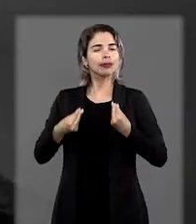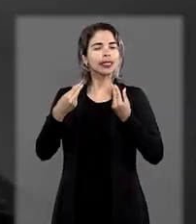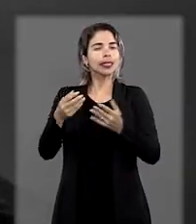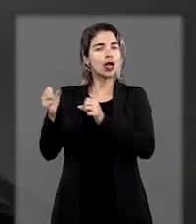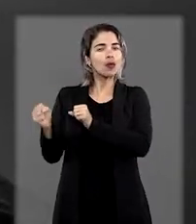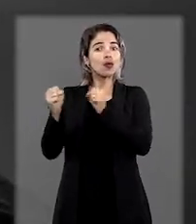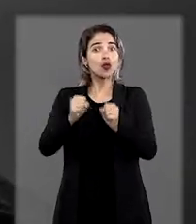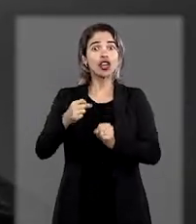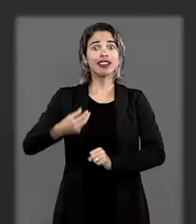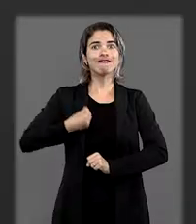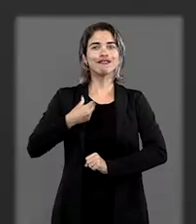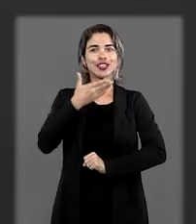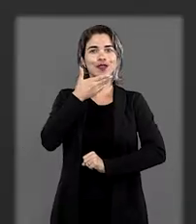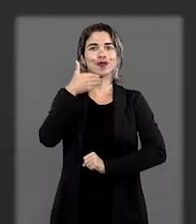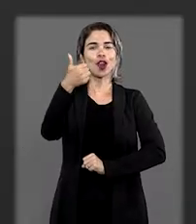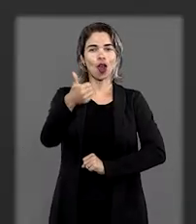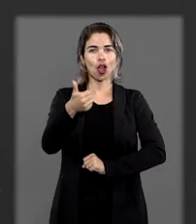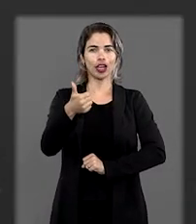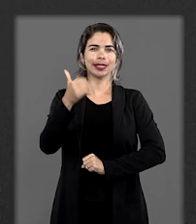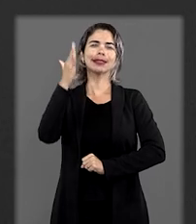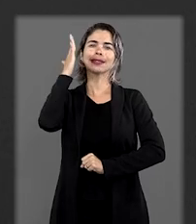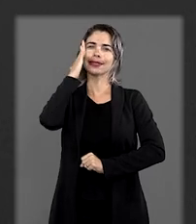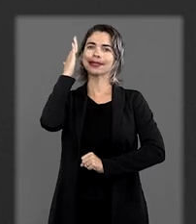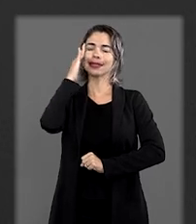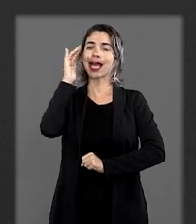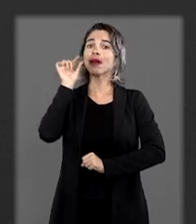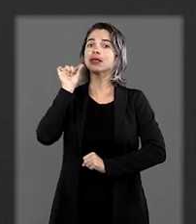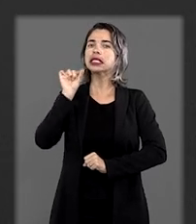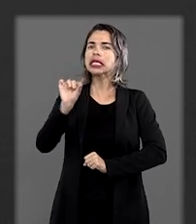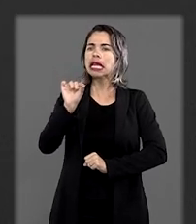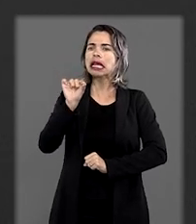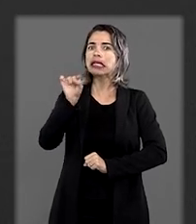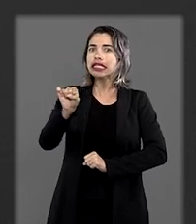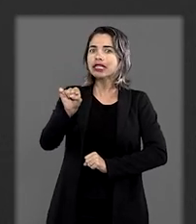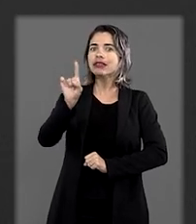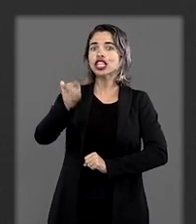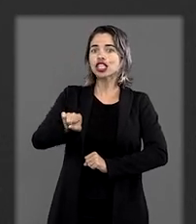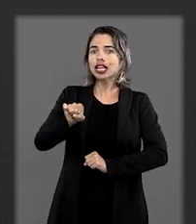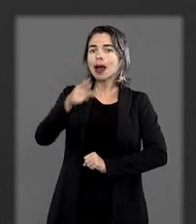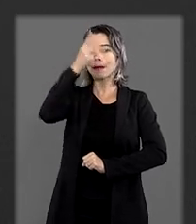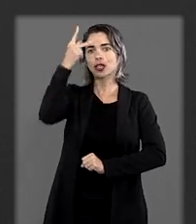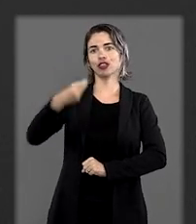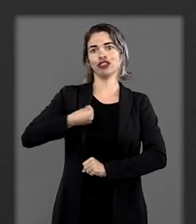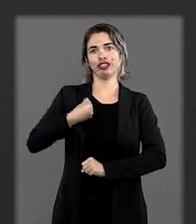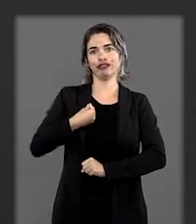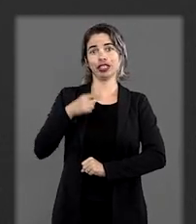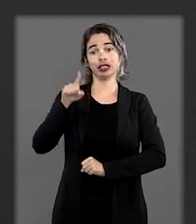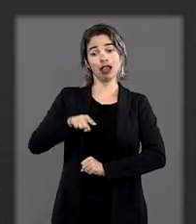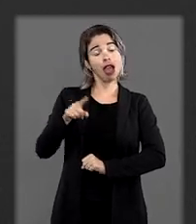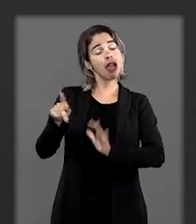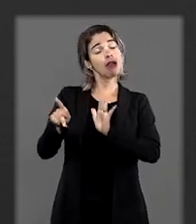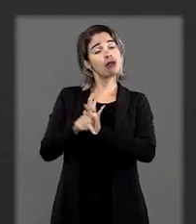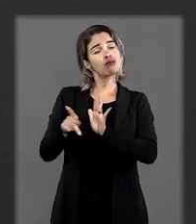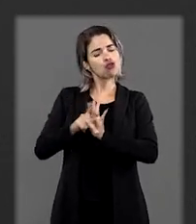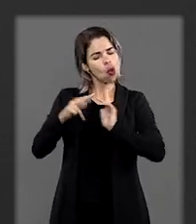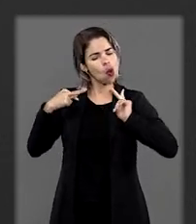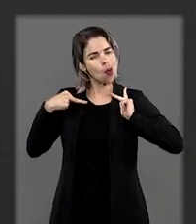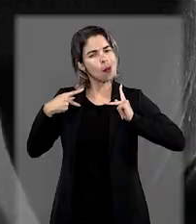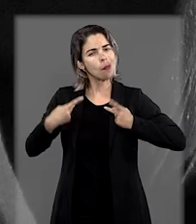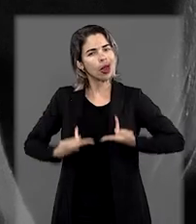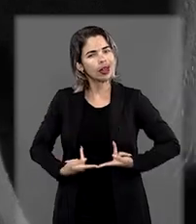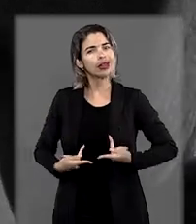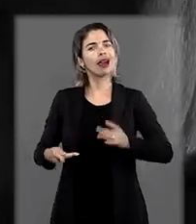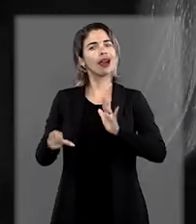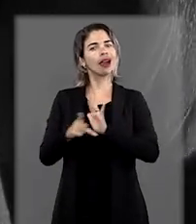se das pessoas de ter uma vida melhor pessoa sabe quem passa a gente só sabe quem passa é um ato de humanidade